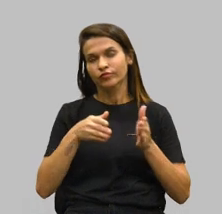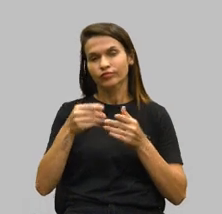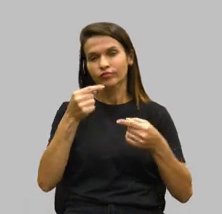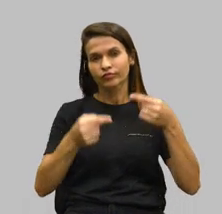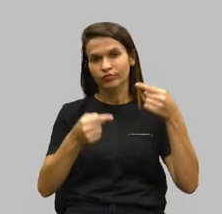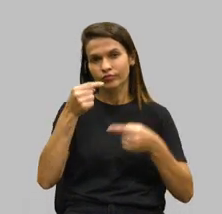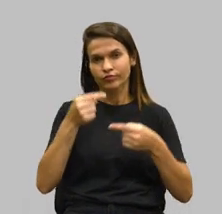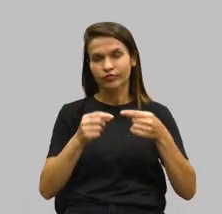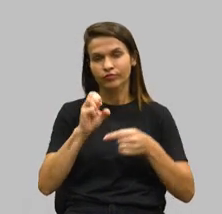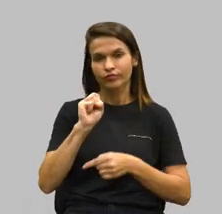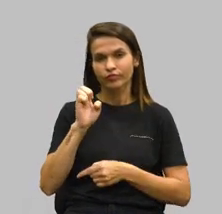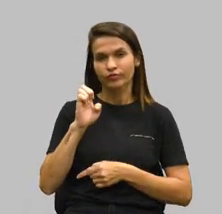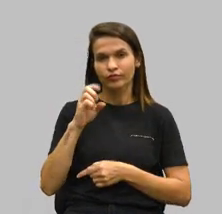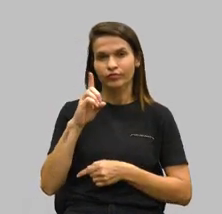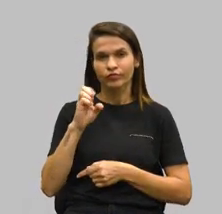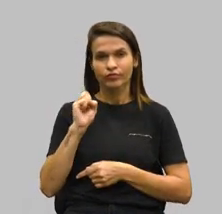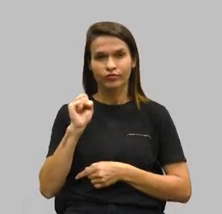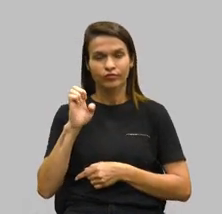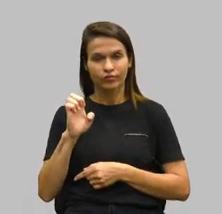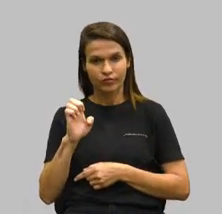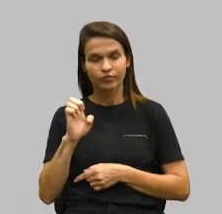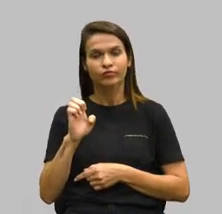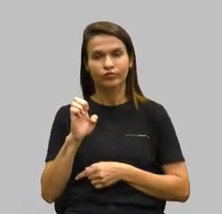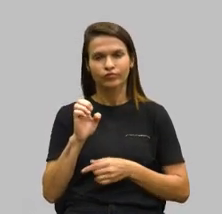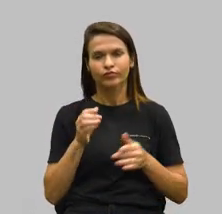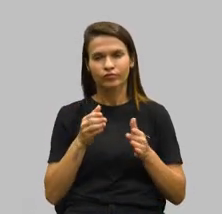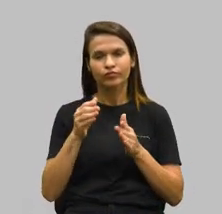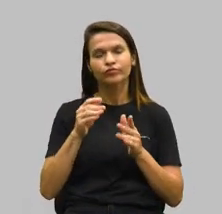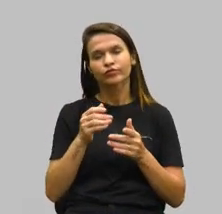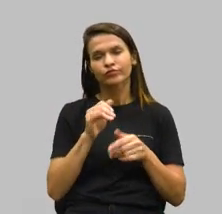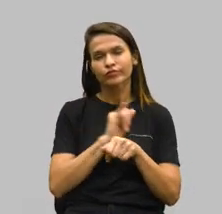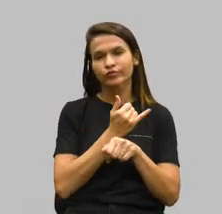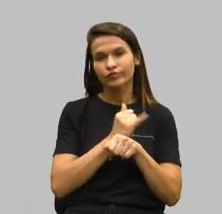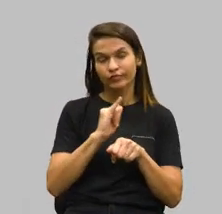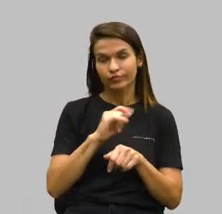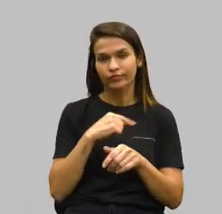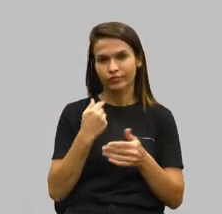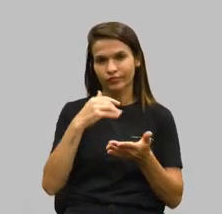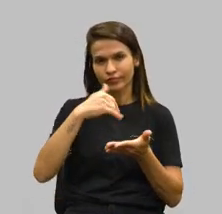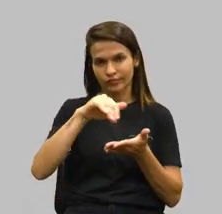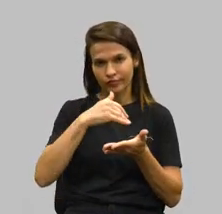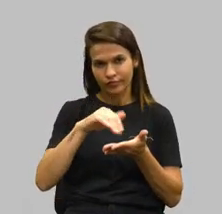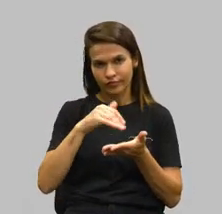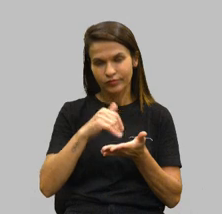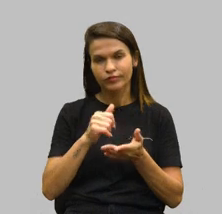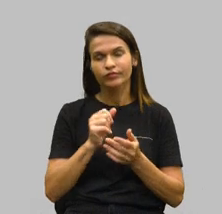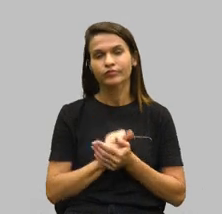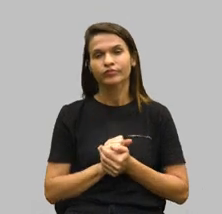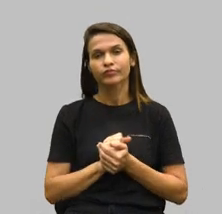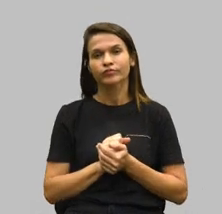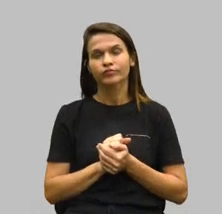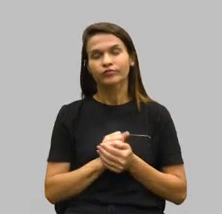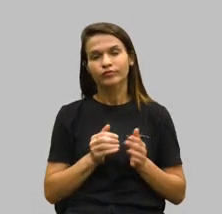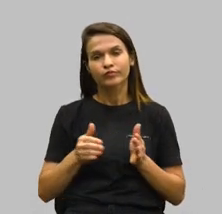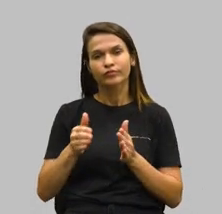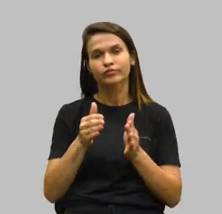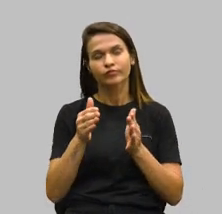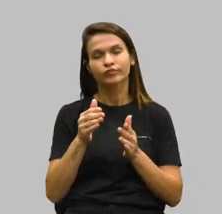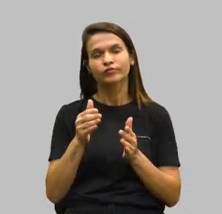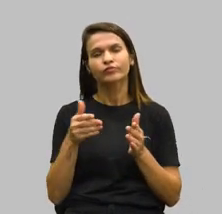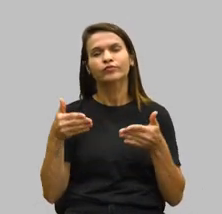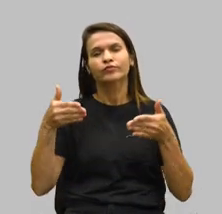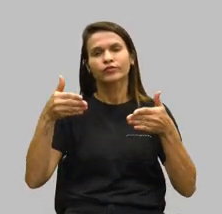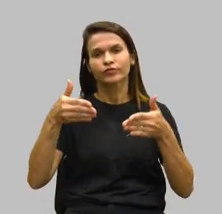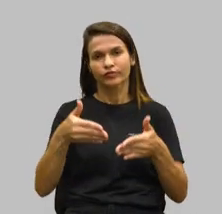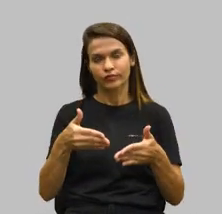públicas da ced o percursos Gerais um projeto estratégico da nossa secretaria trajeto moda é tá envolto